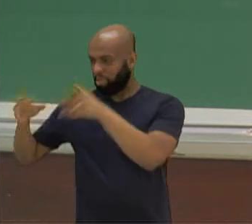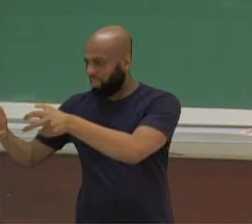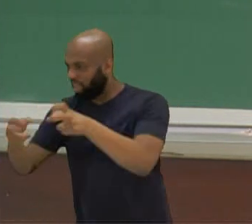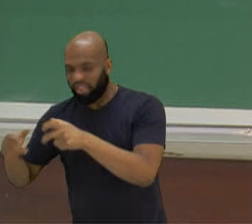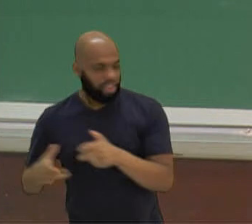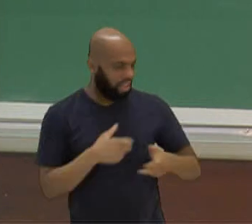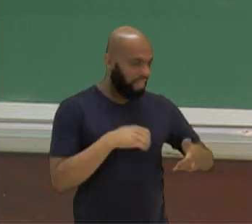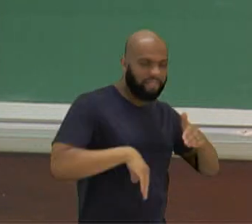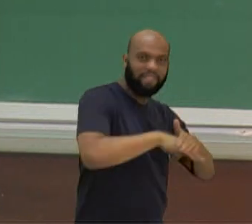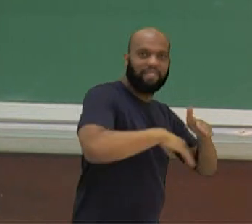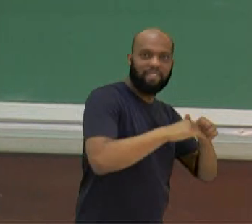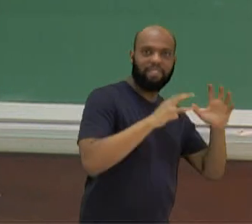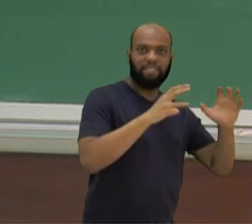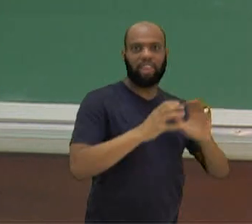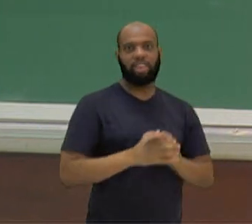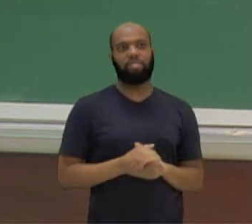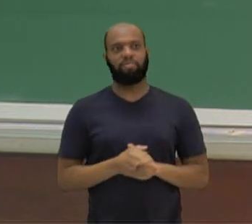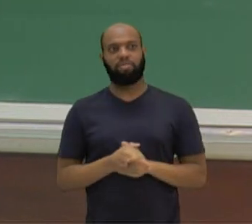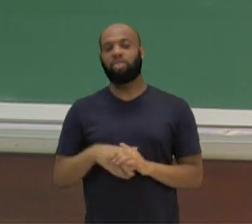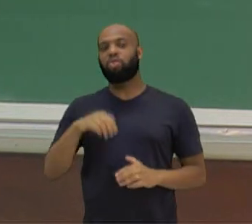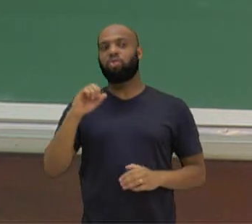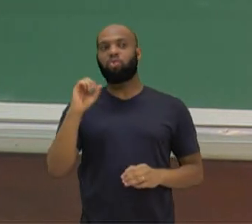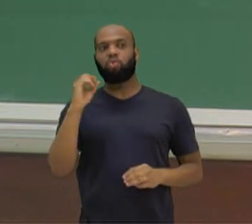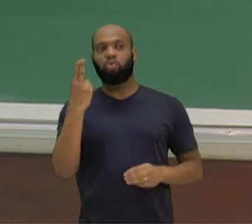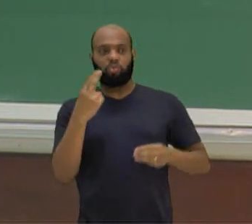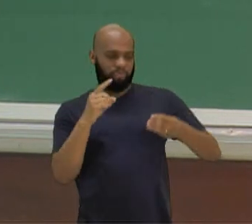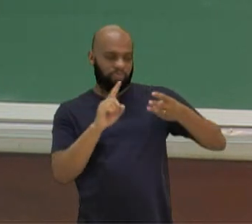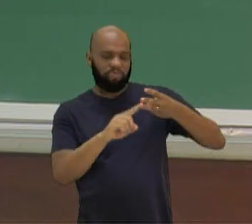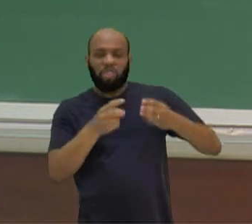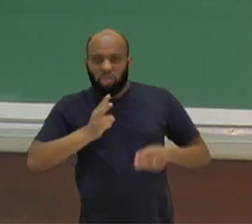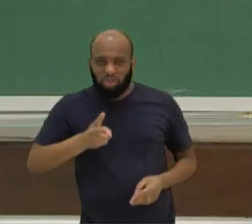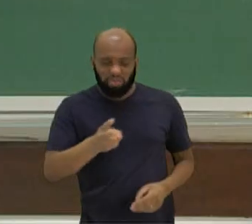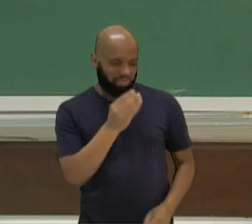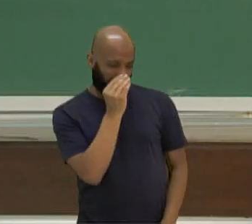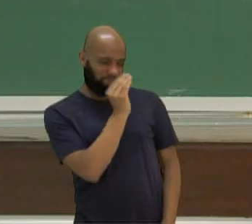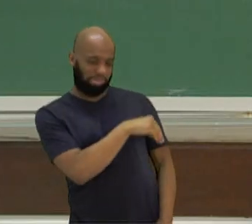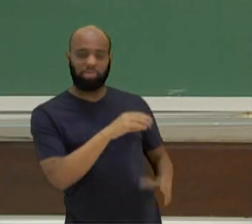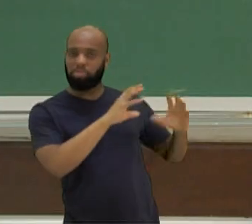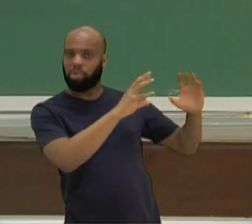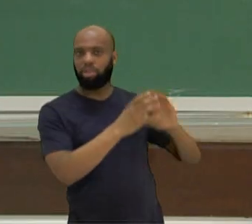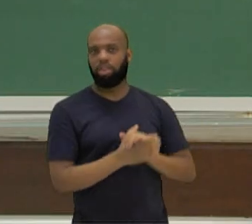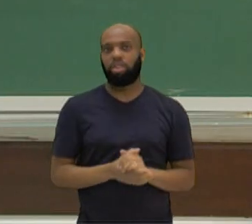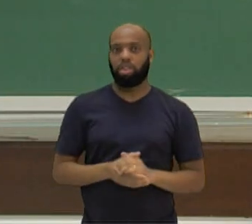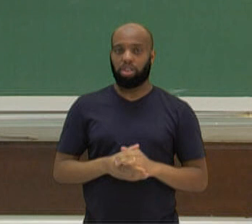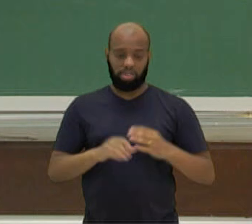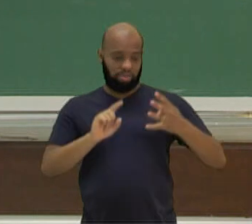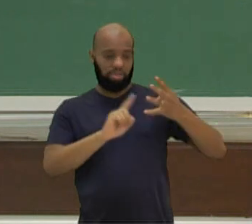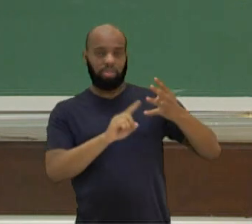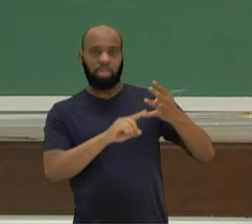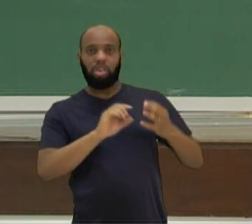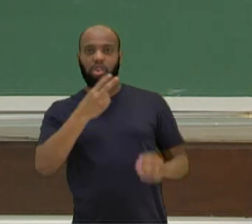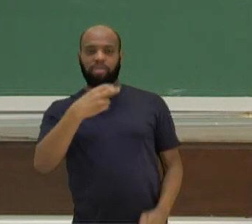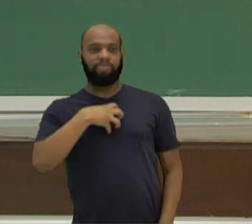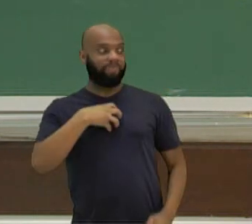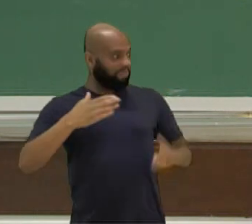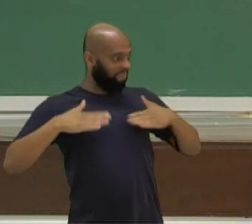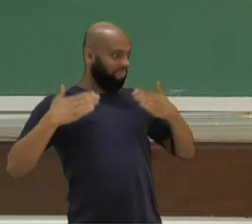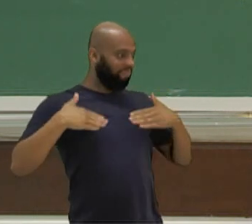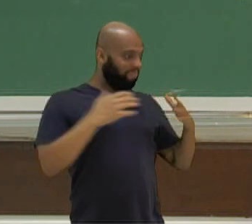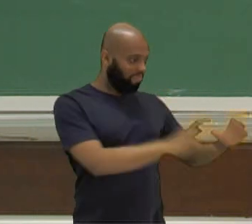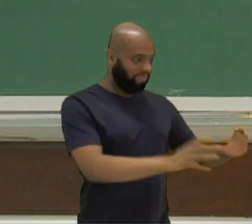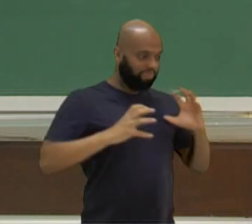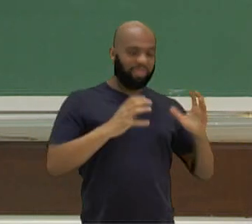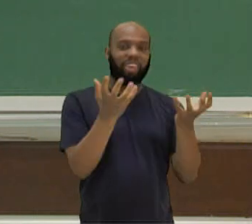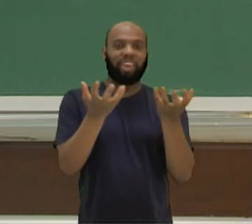videogame, que ele continuou desinteressado pela bola, ou que ele sentiu-se entusiasmado com